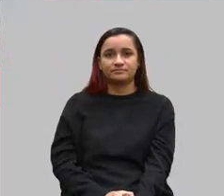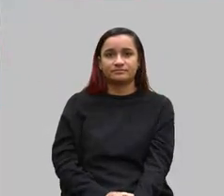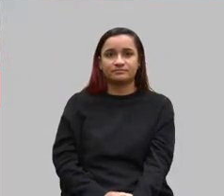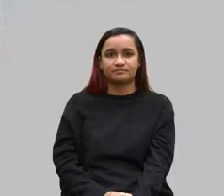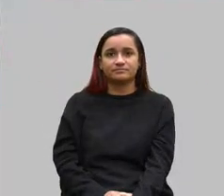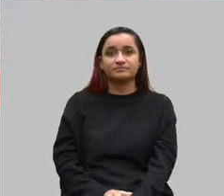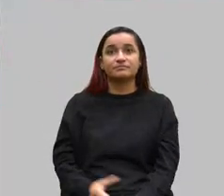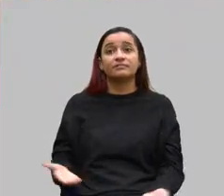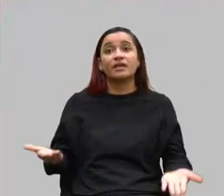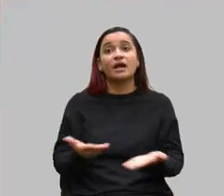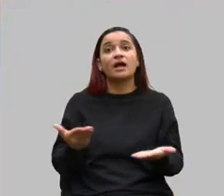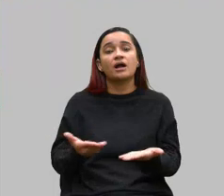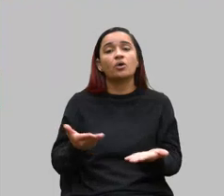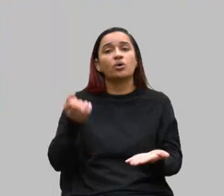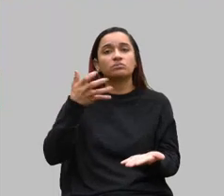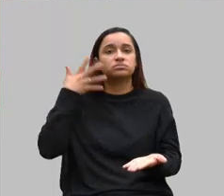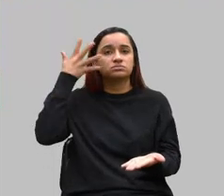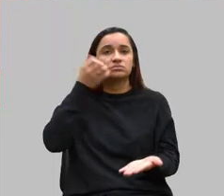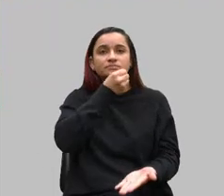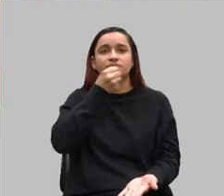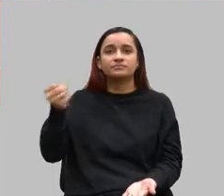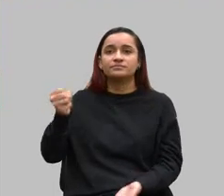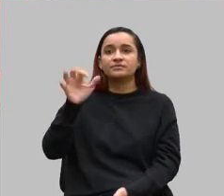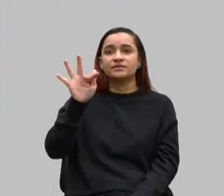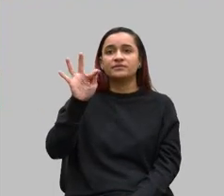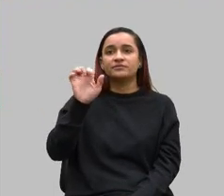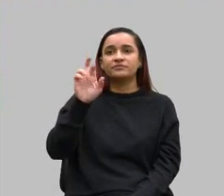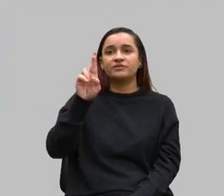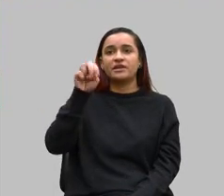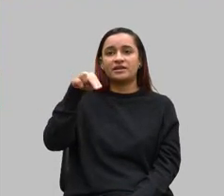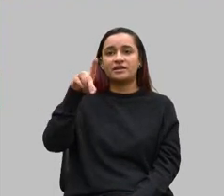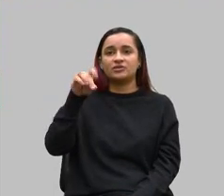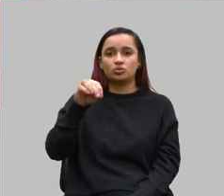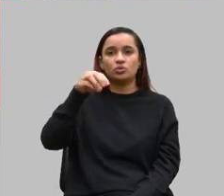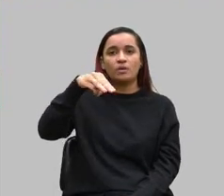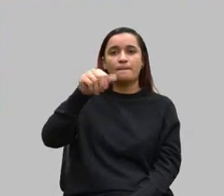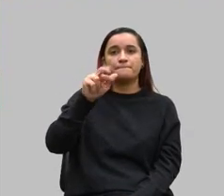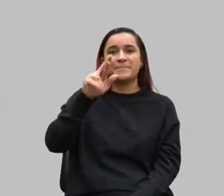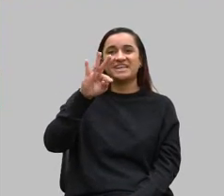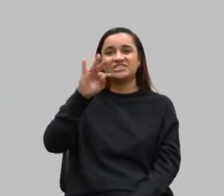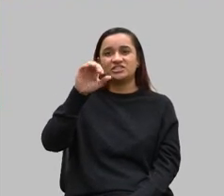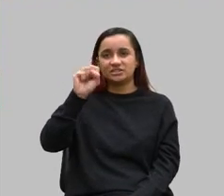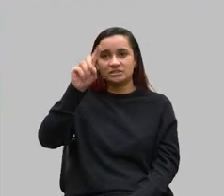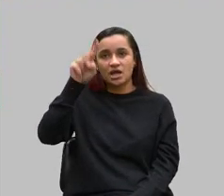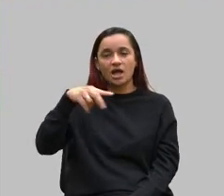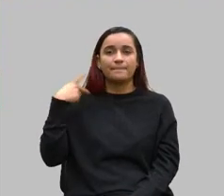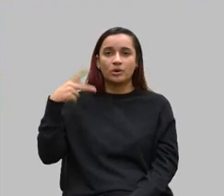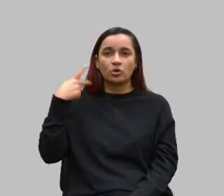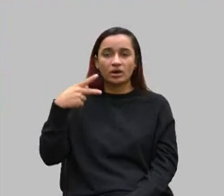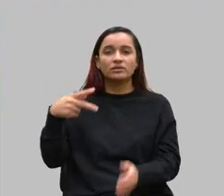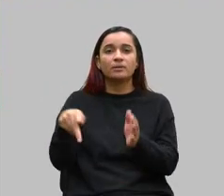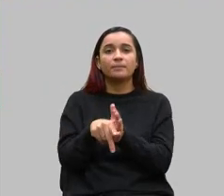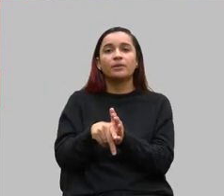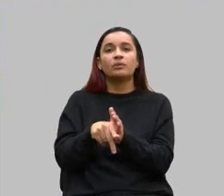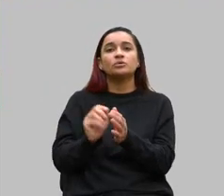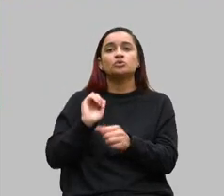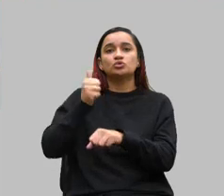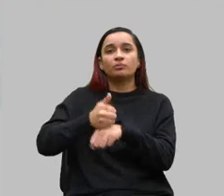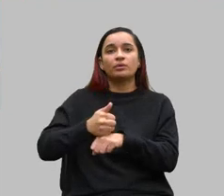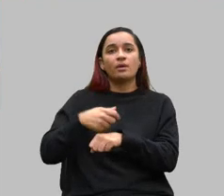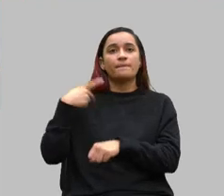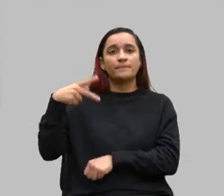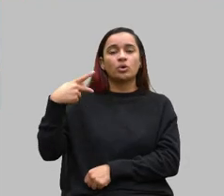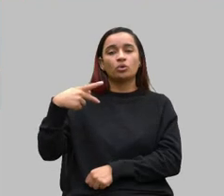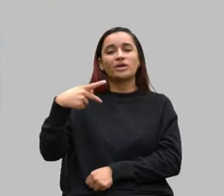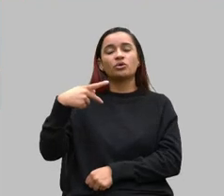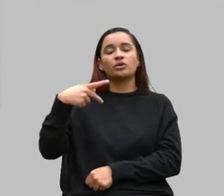ouviremos agora Fernando de Almeida Martins procurador chefe substituto da procuradoria regional da República da